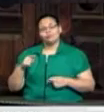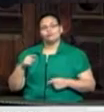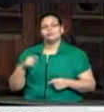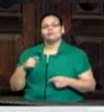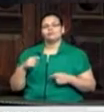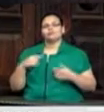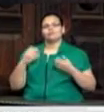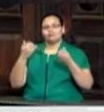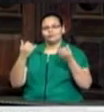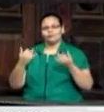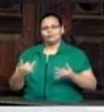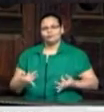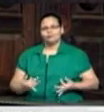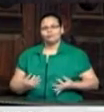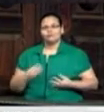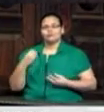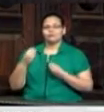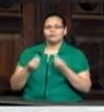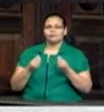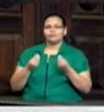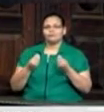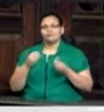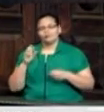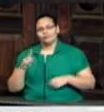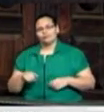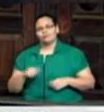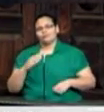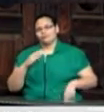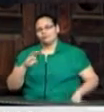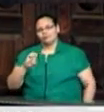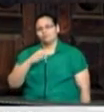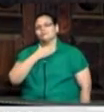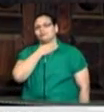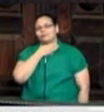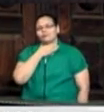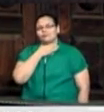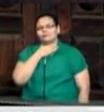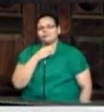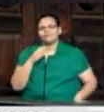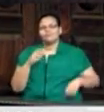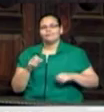definir como se vai sair dessa crise.